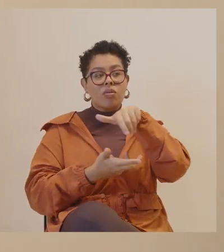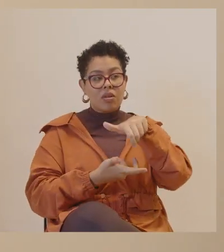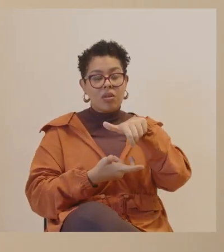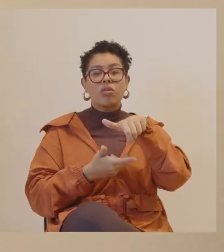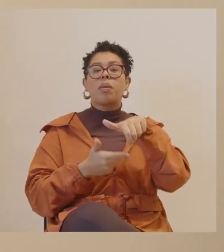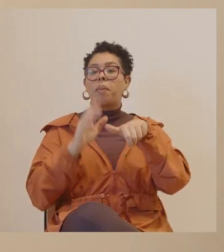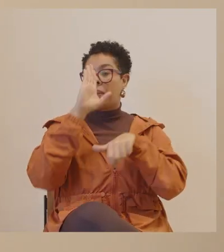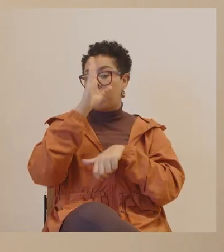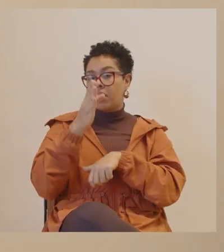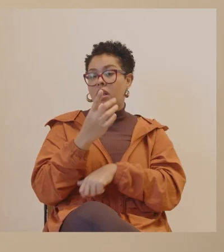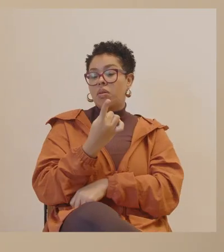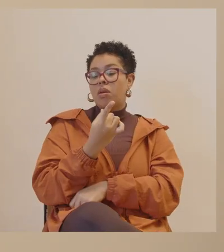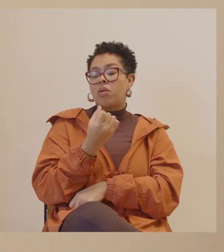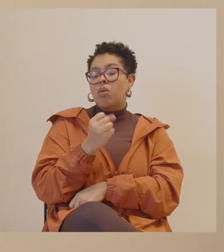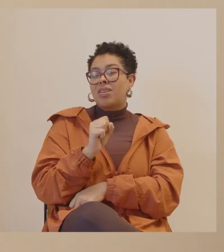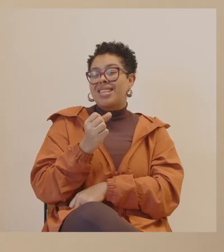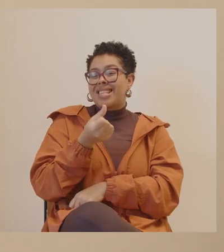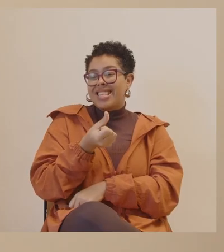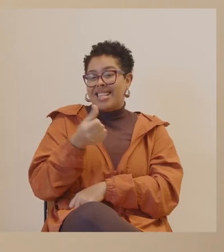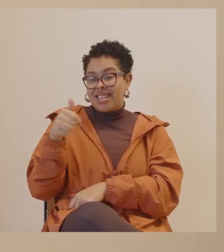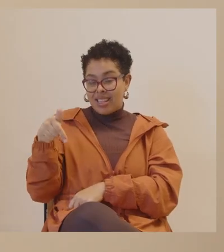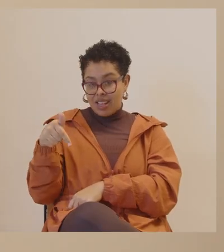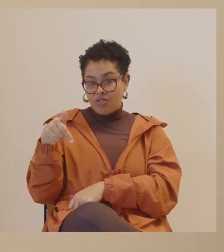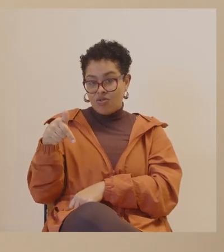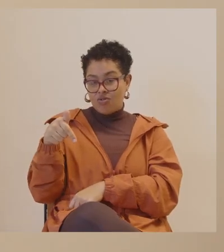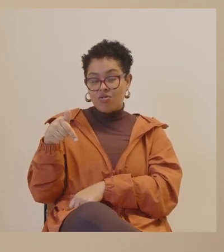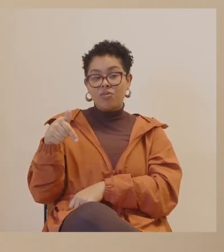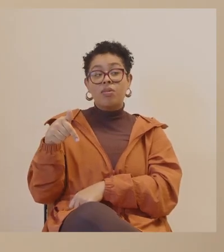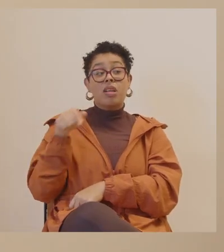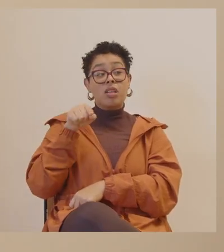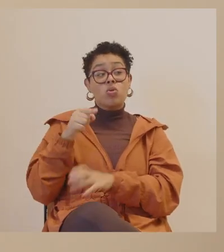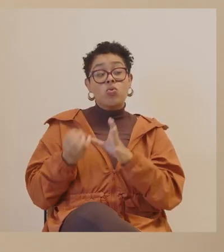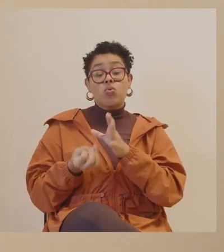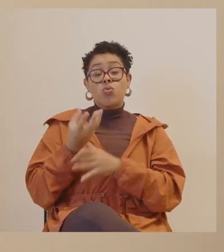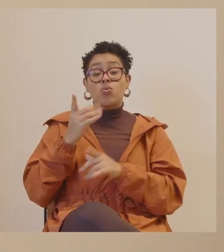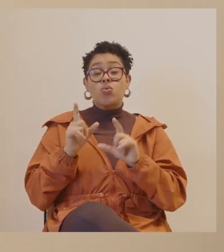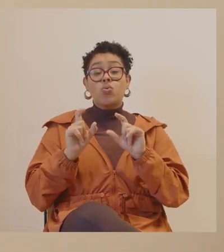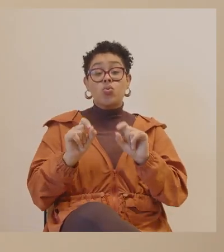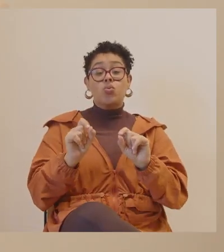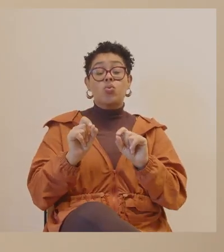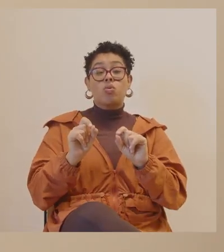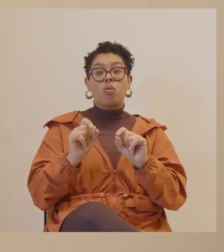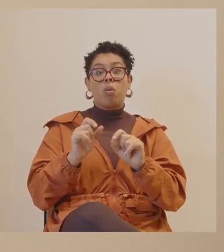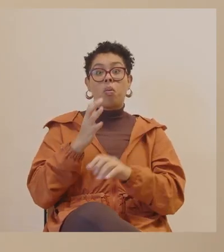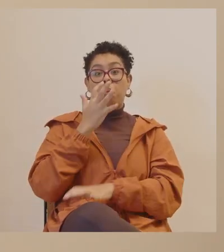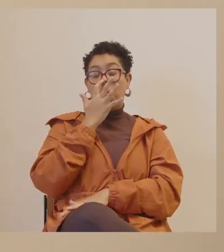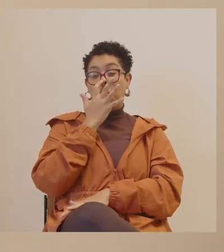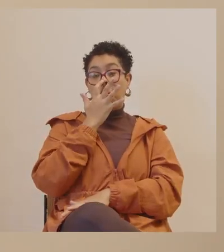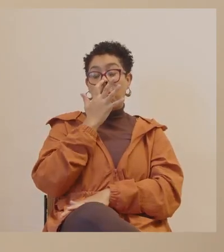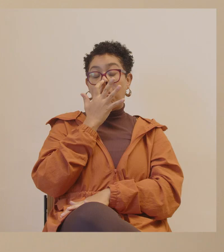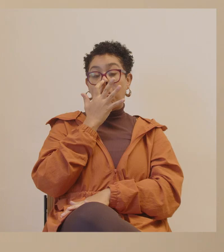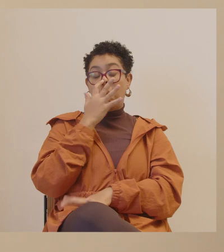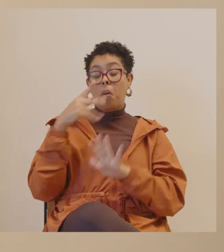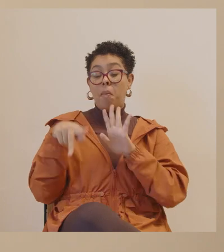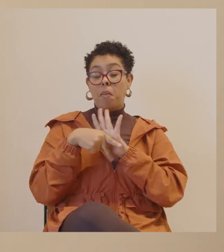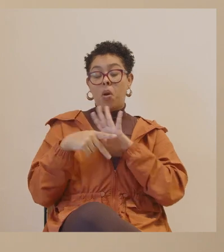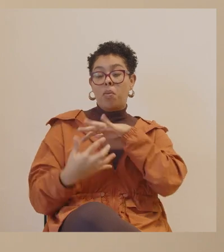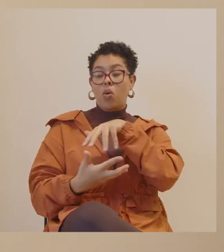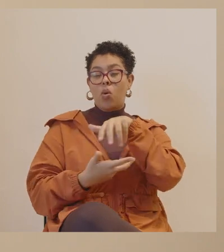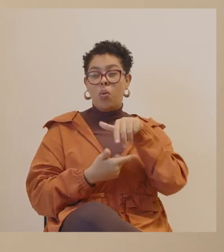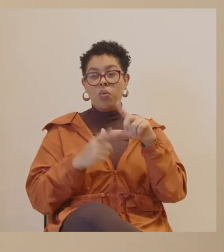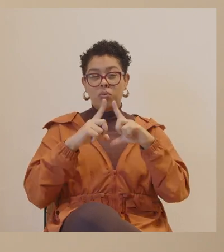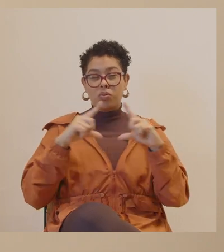isso, sobretudo, em 1867, isso, assim, cria uma verdadeira fascinação com o mundo do Japão, né, com